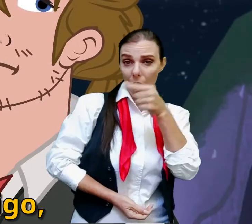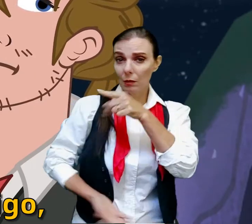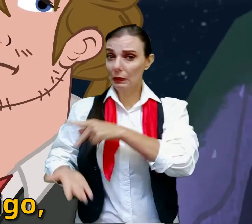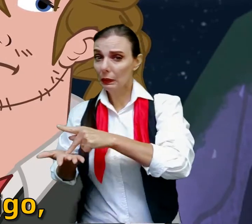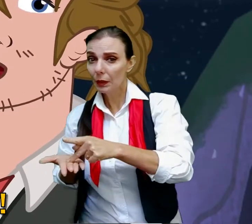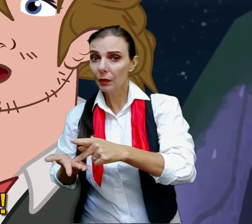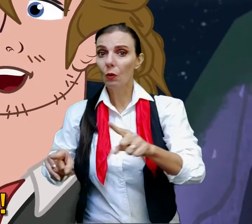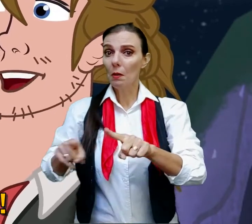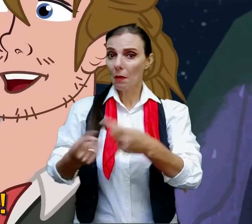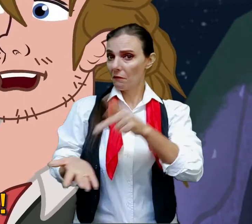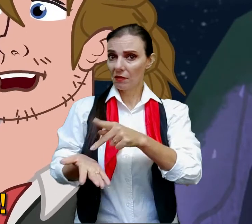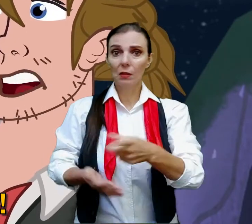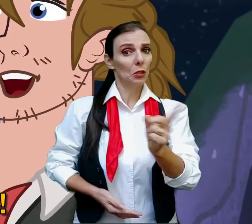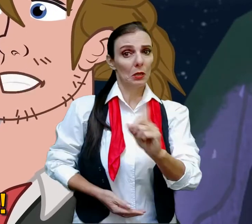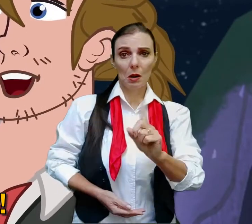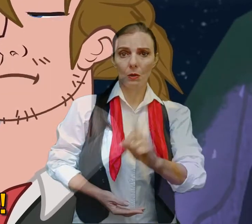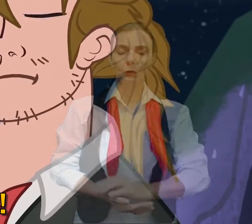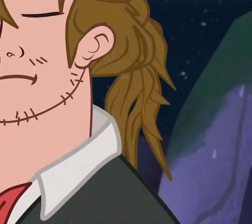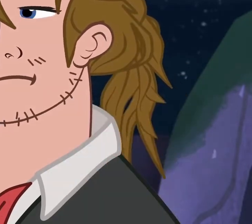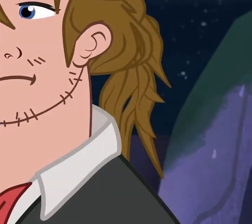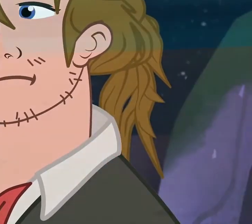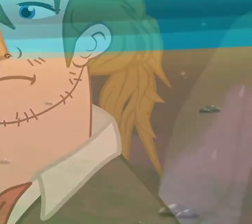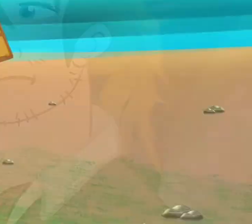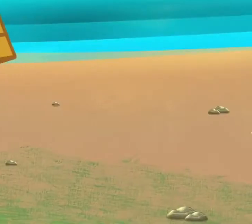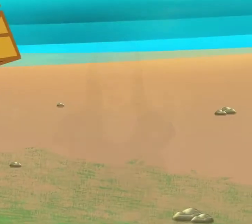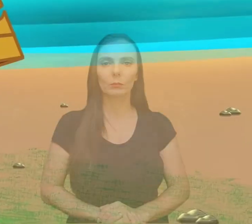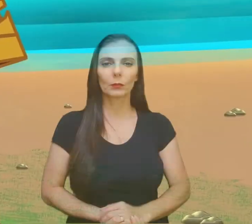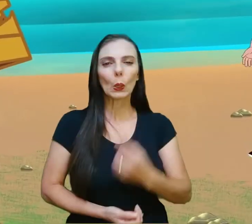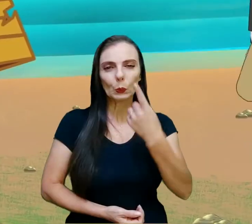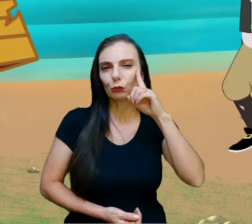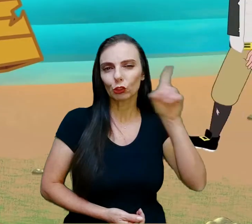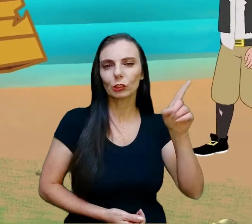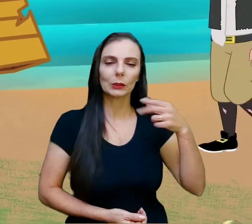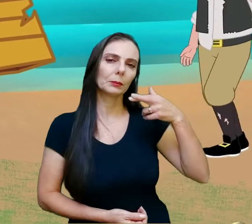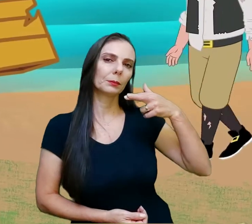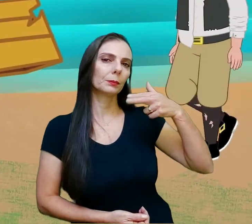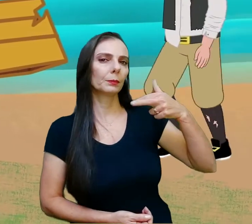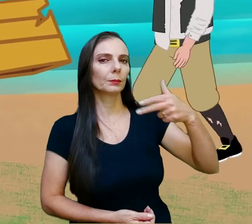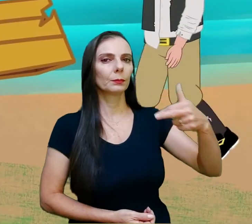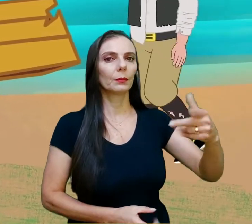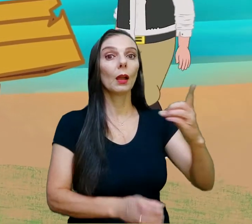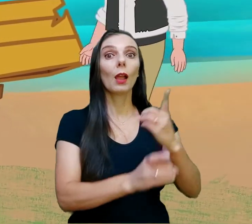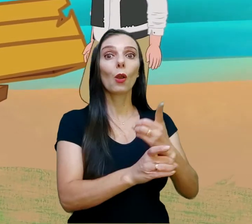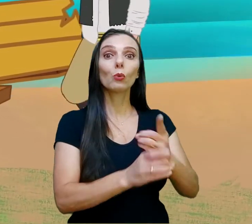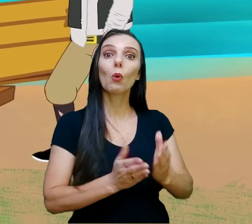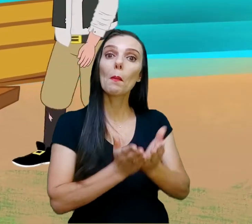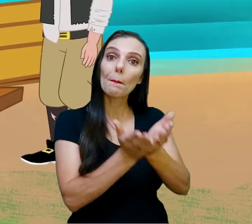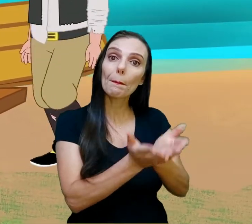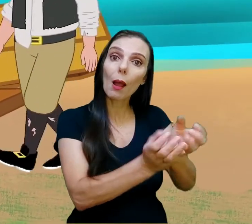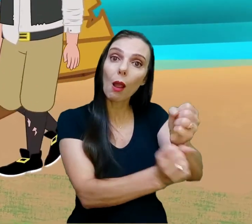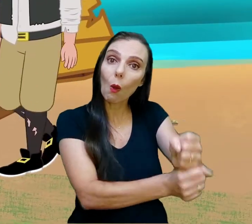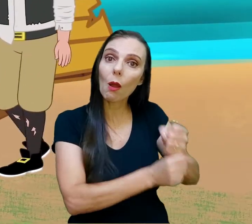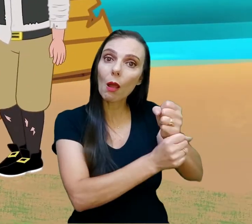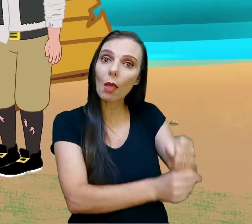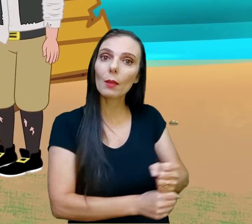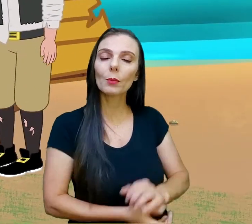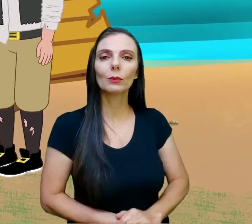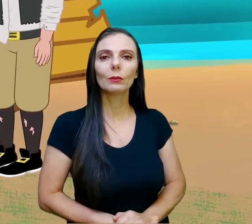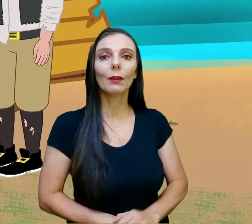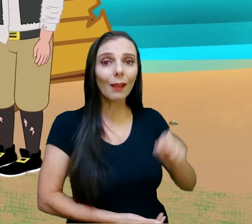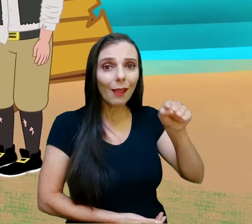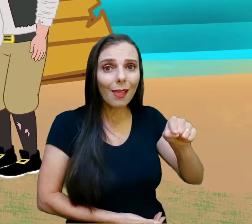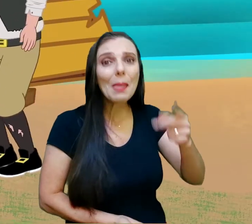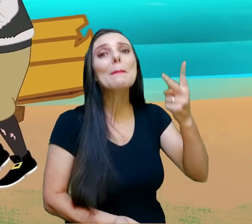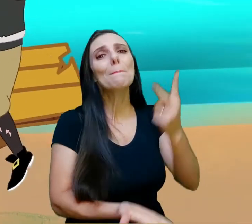reino é inimigo, mas na verdade eles não são. Um dia, quando ele estava andando, ele encontrou um barco a